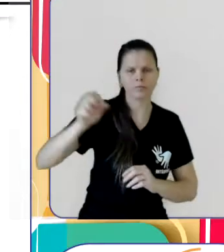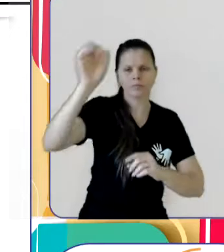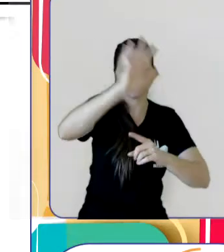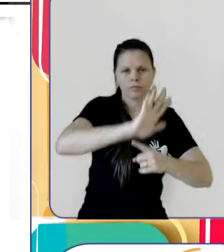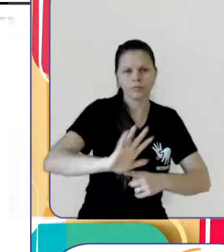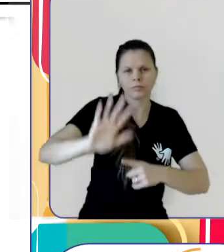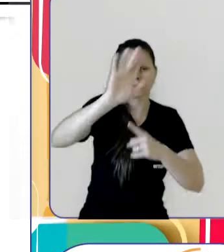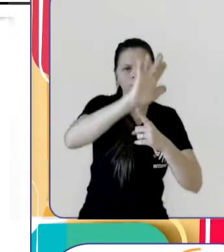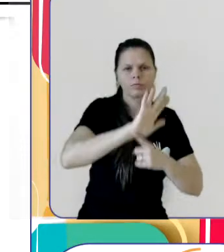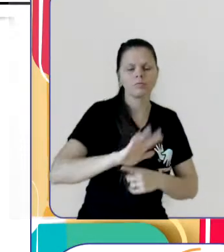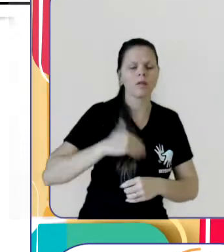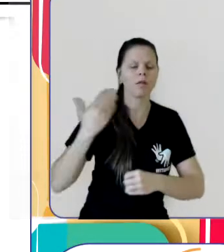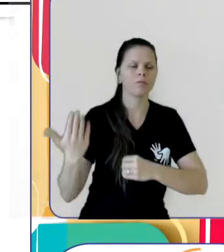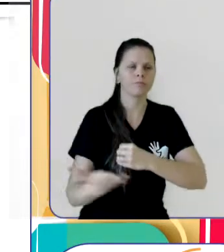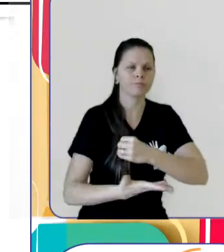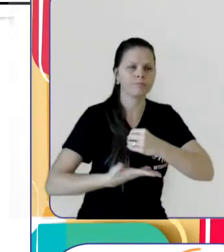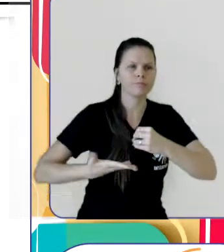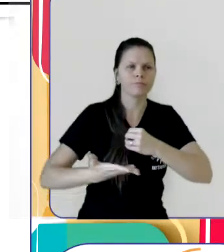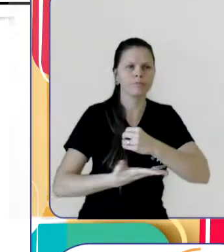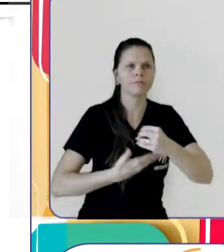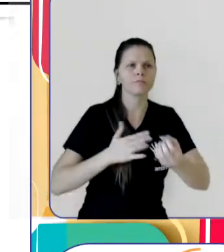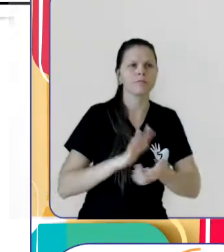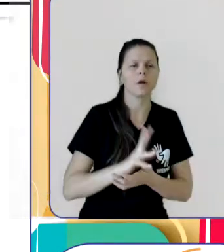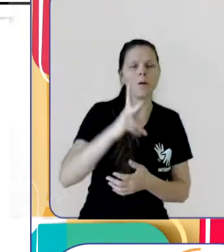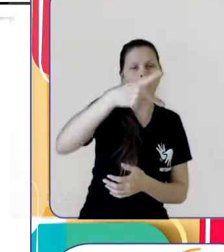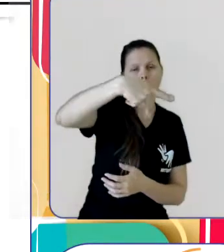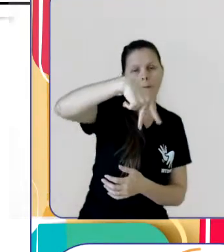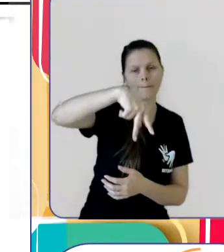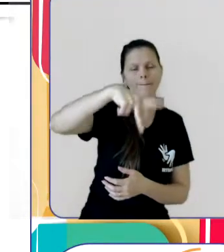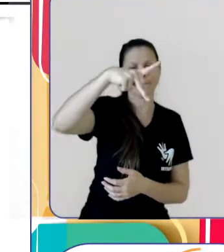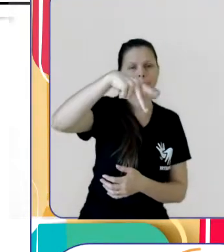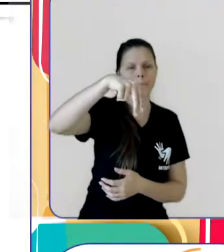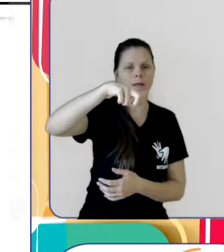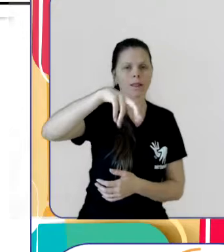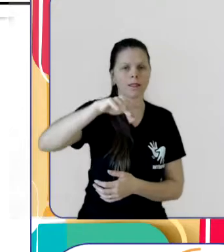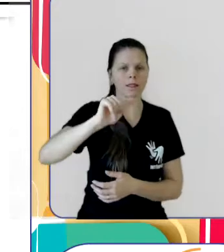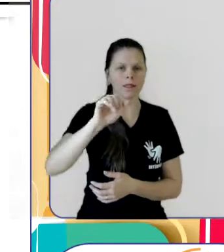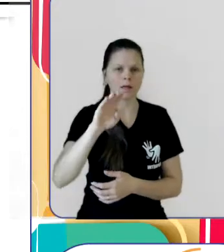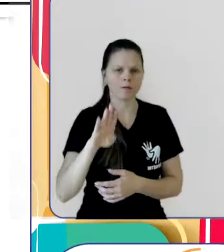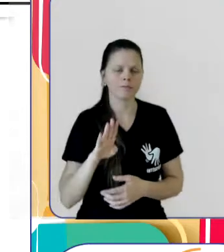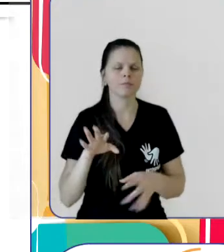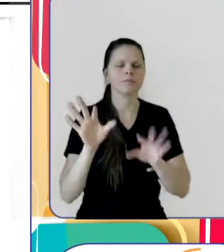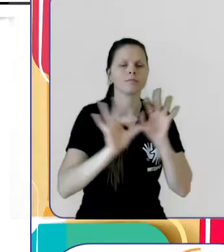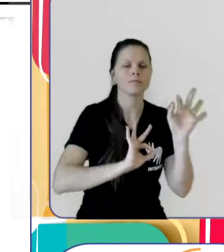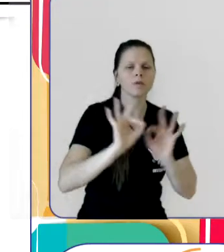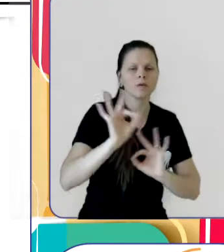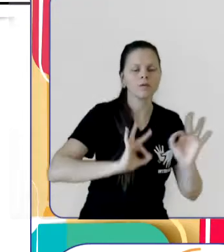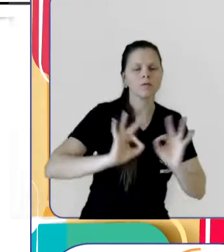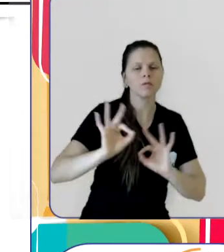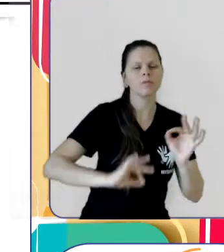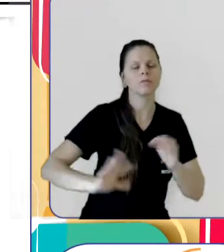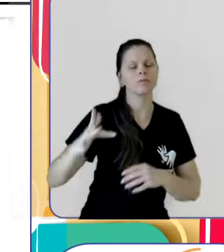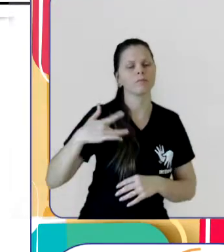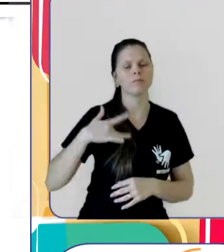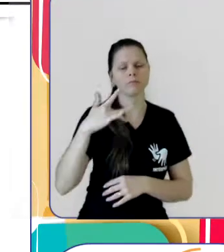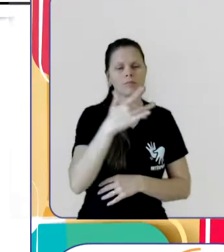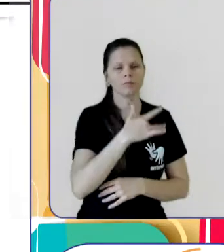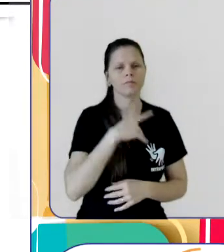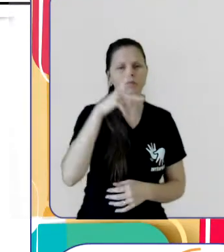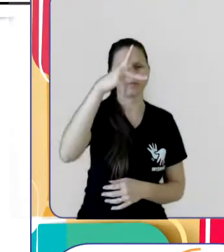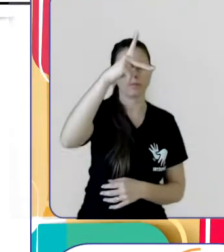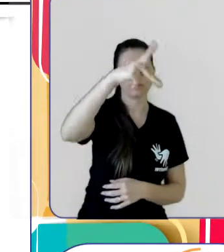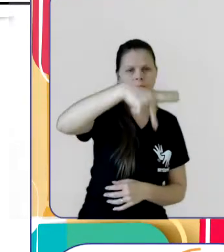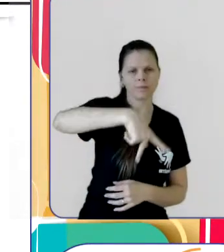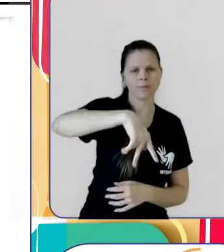Atenção Básica, né, o PNAB. Então, dentre os atributos essenciais da atenção primária à saúde,